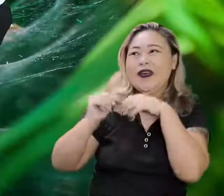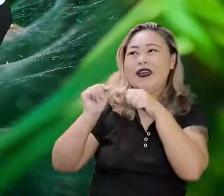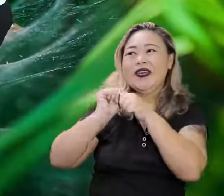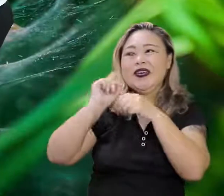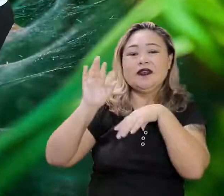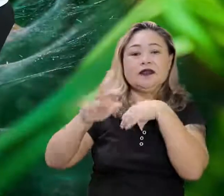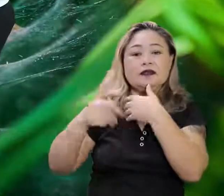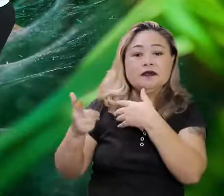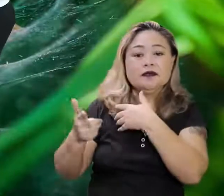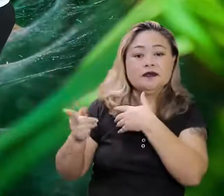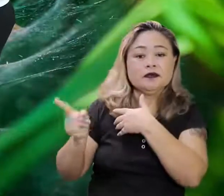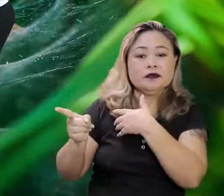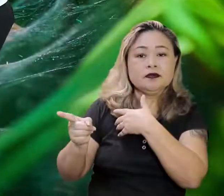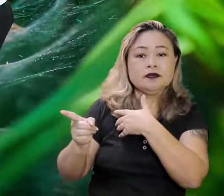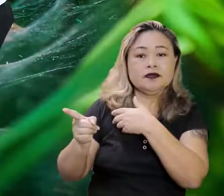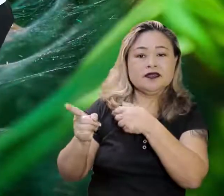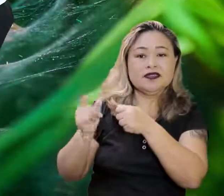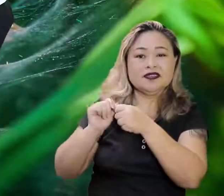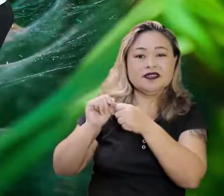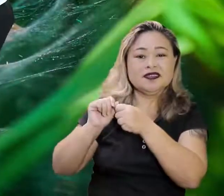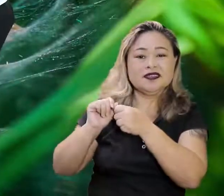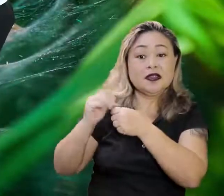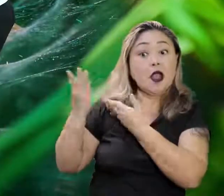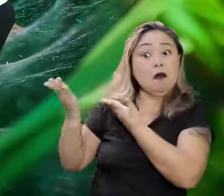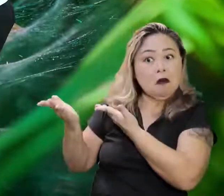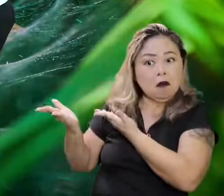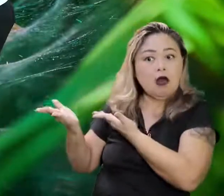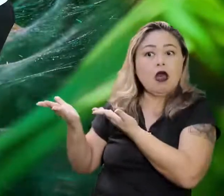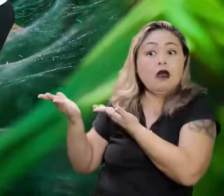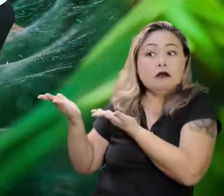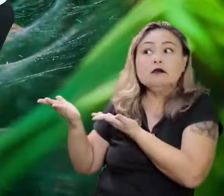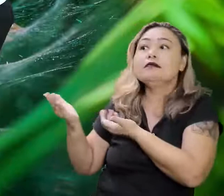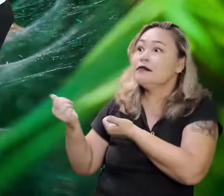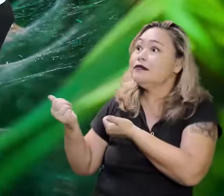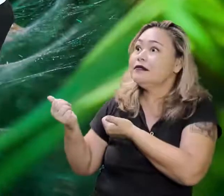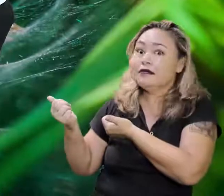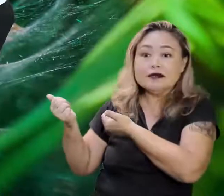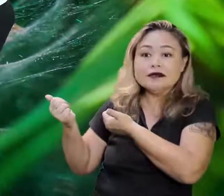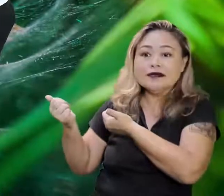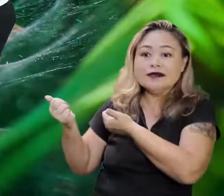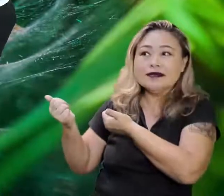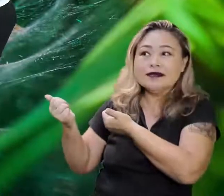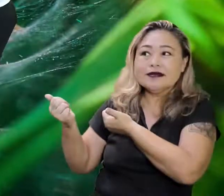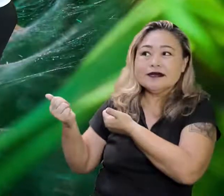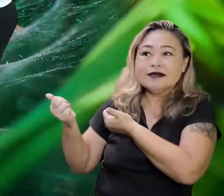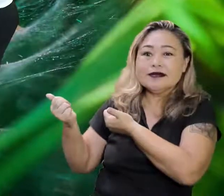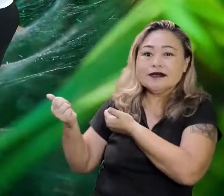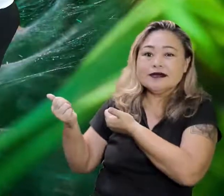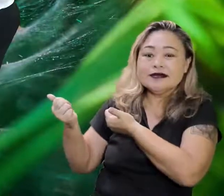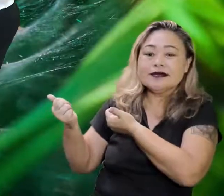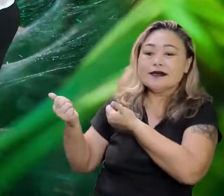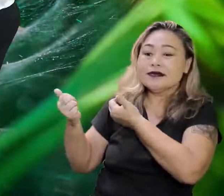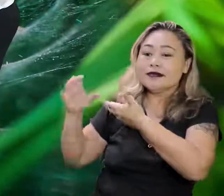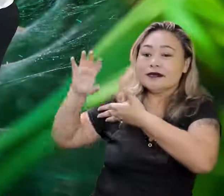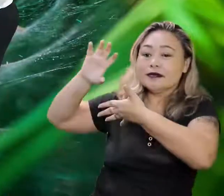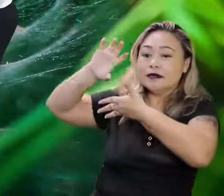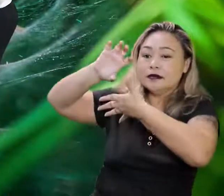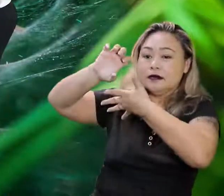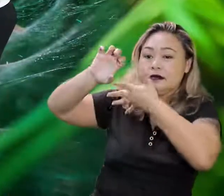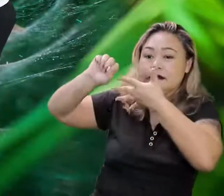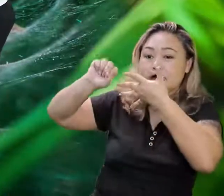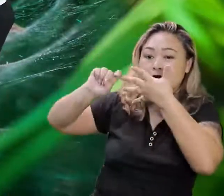amadinha. Ó, pode fazer um print para nós aqui, né, Adelina? Que lindo, olha que legal. Cadeia alimentar,